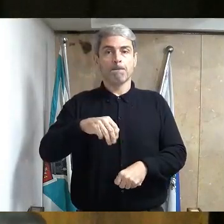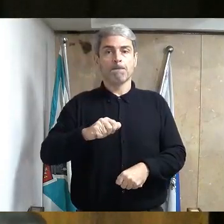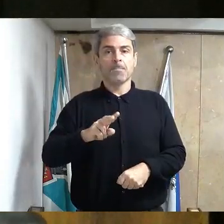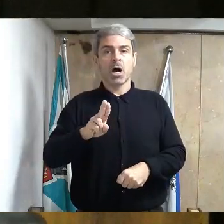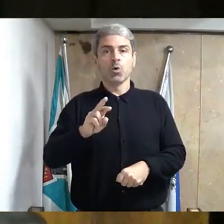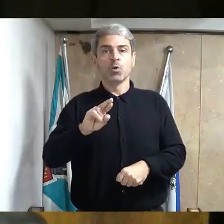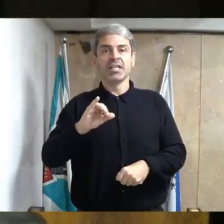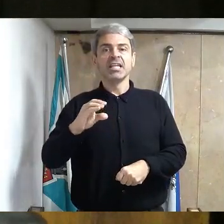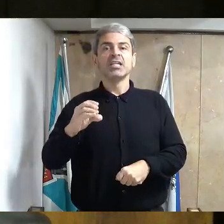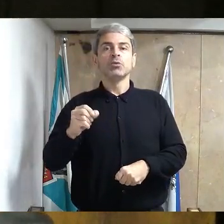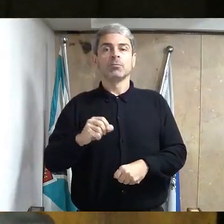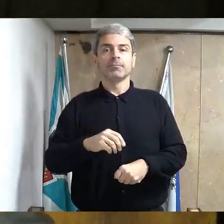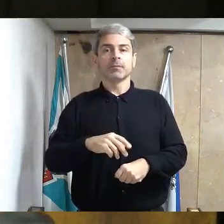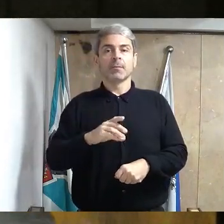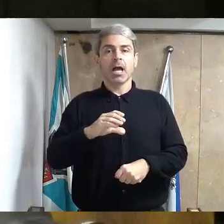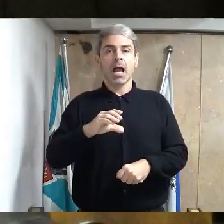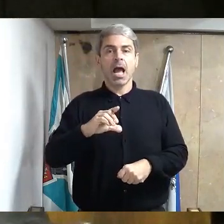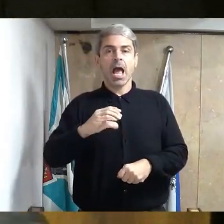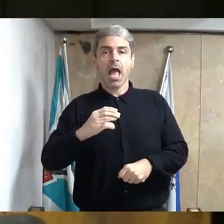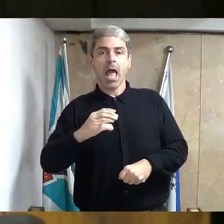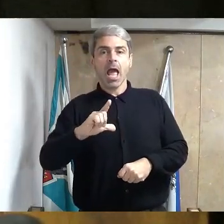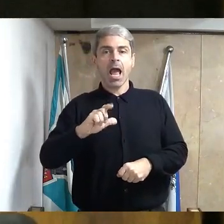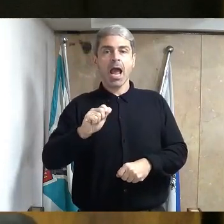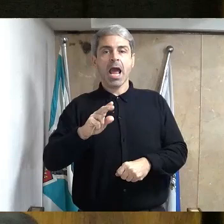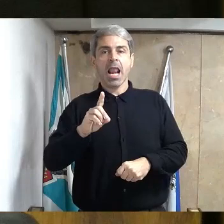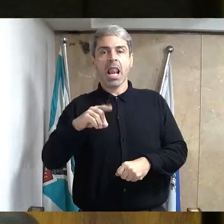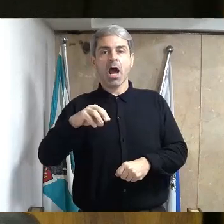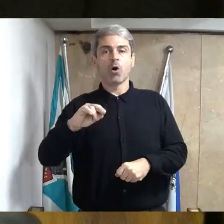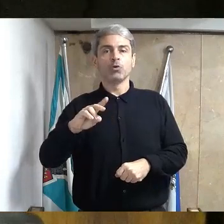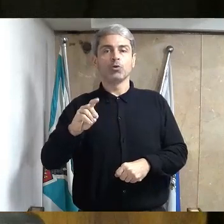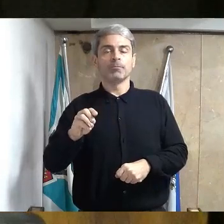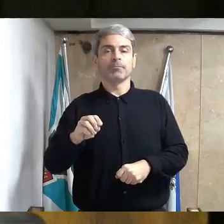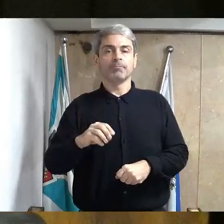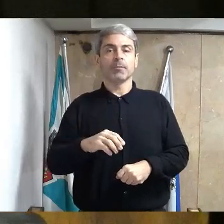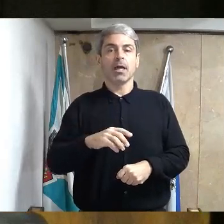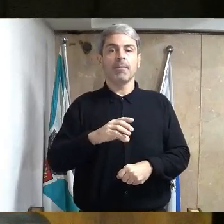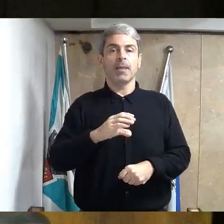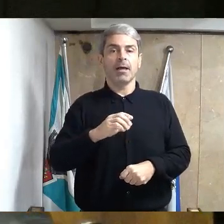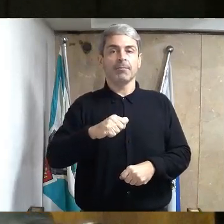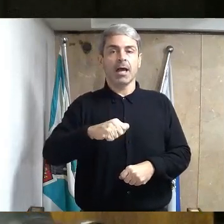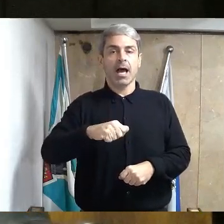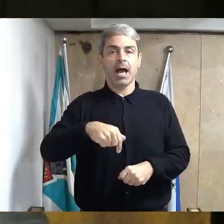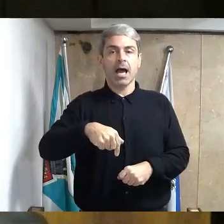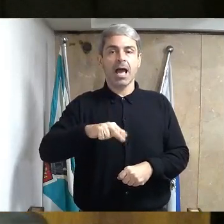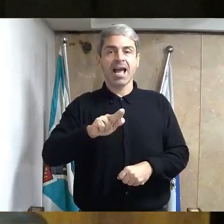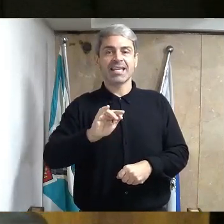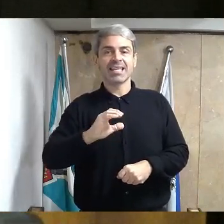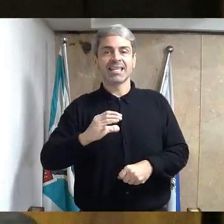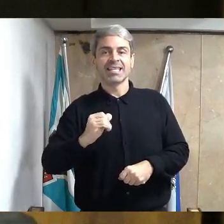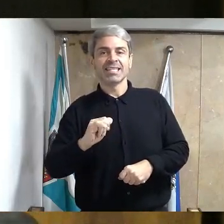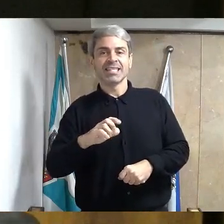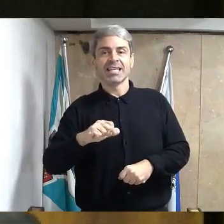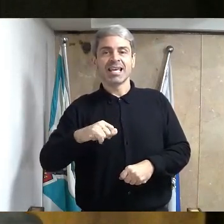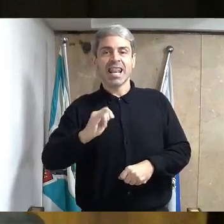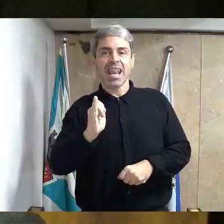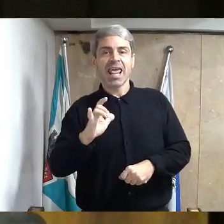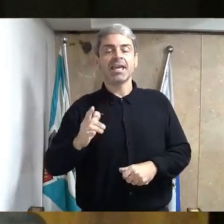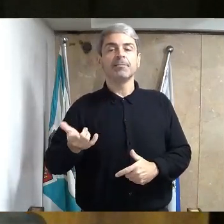Cláudio Tomás. Vereador Aquicilei. Vereador Marcelo Cardoso